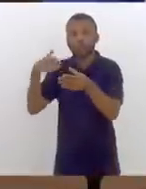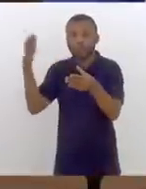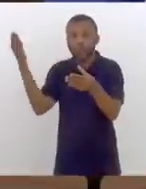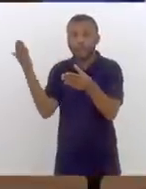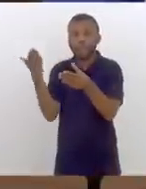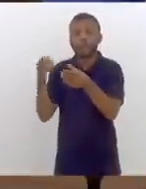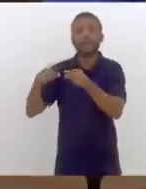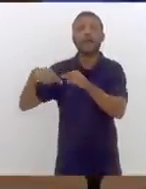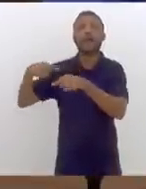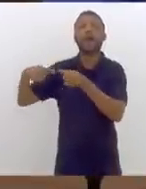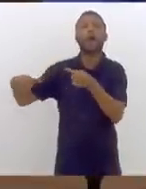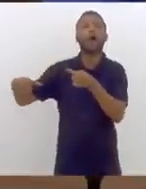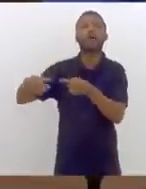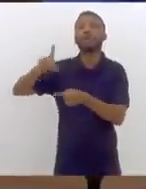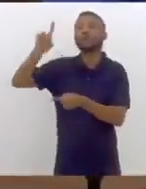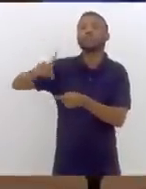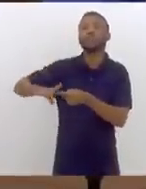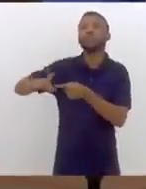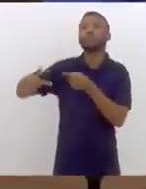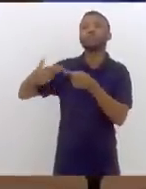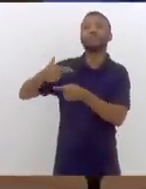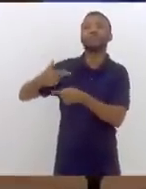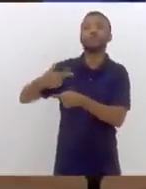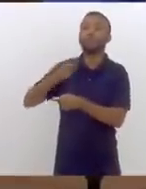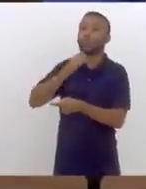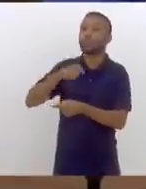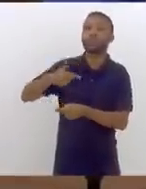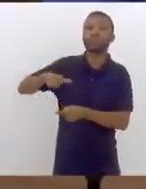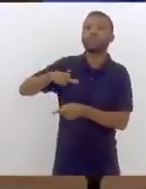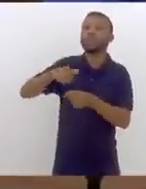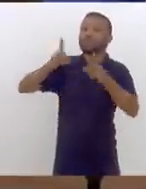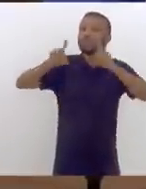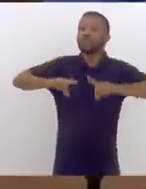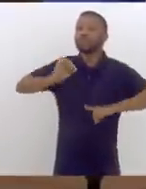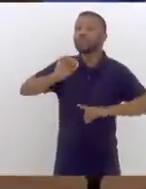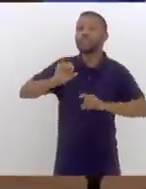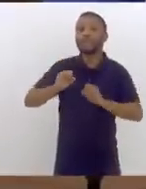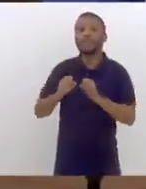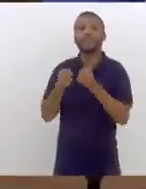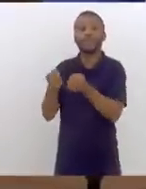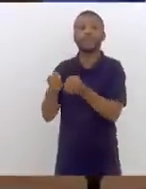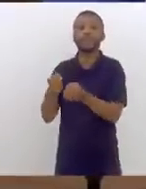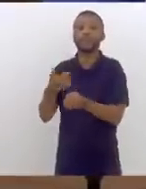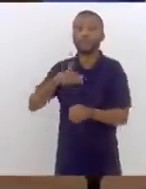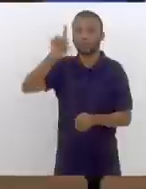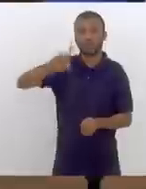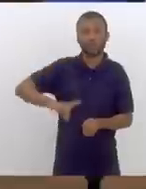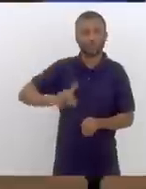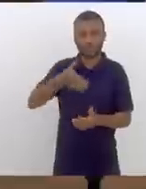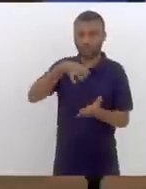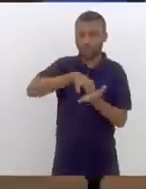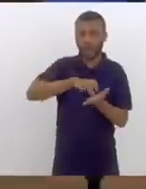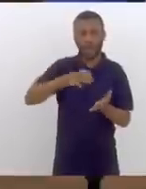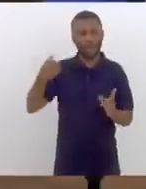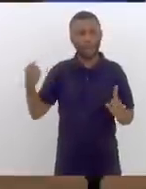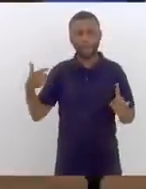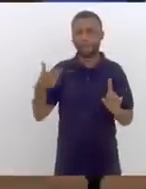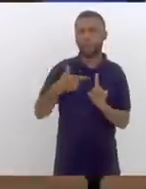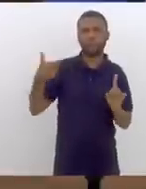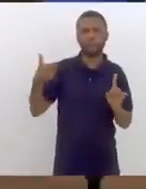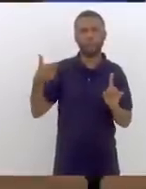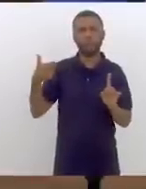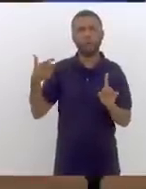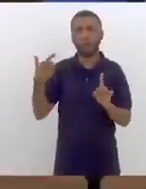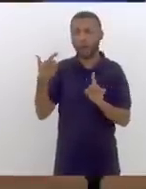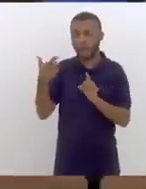protelando e o nosso direito tá sendo licenciado a gente não tem direito nem que se defender nós tivemos um diretor de unidade assassinado a 500